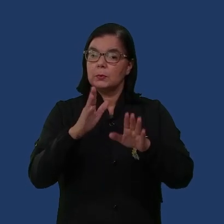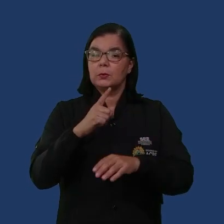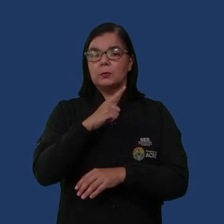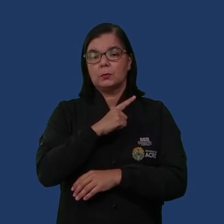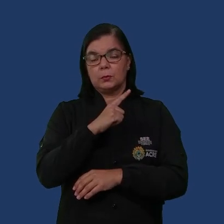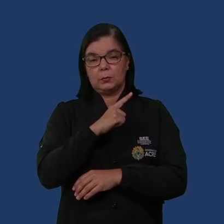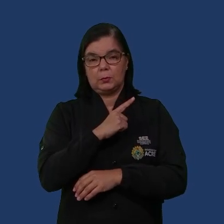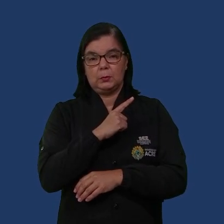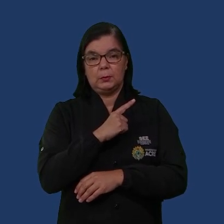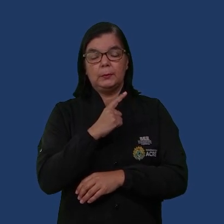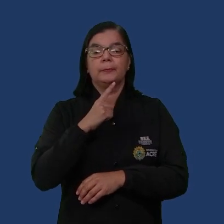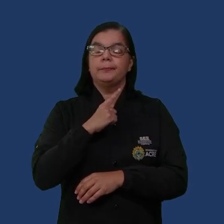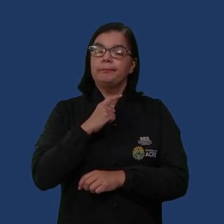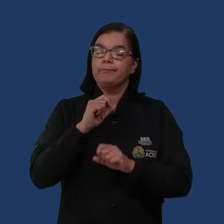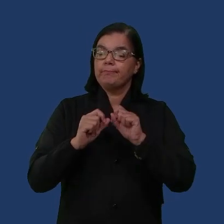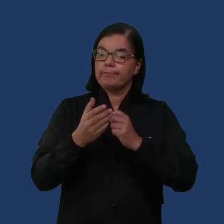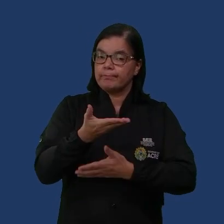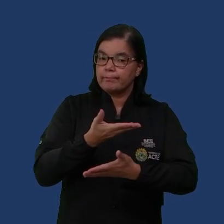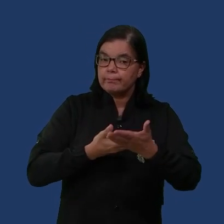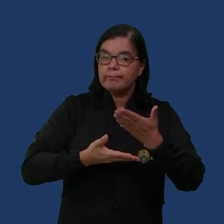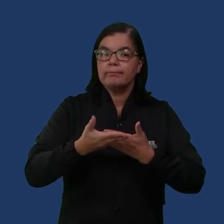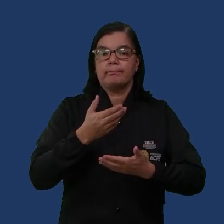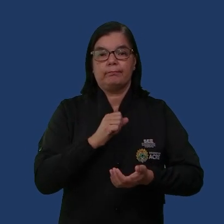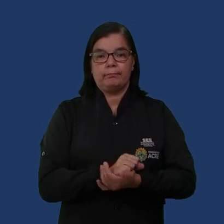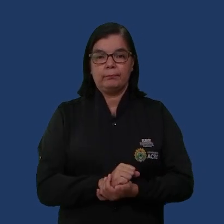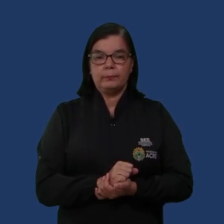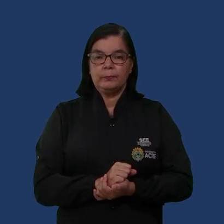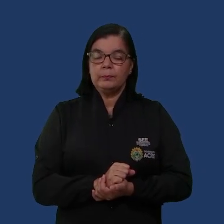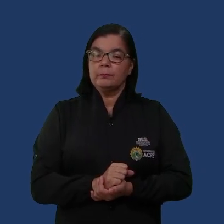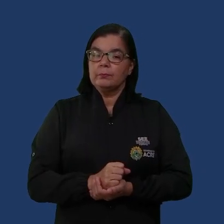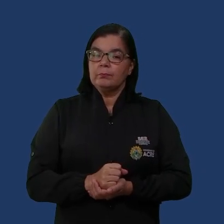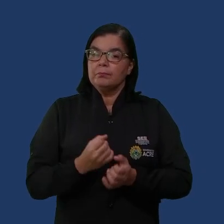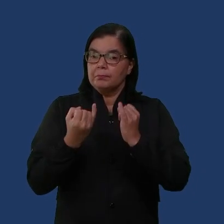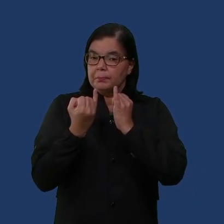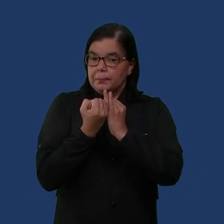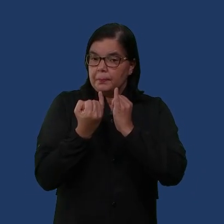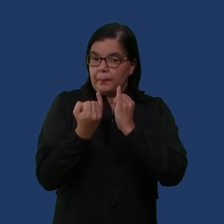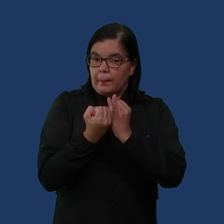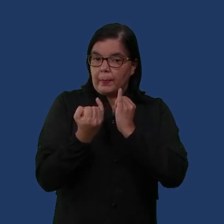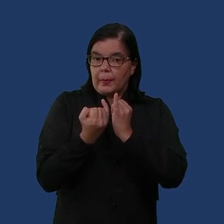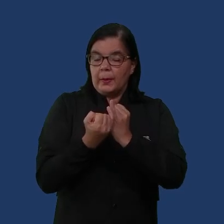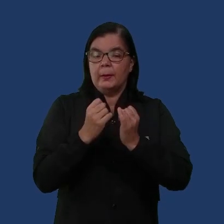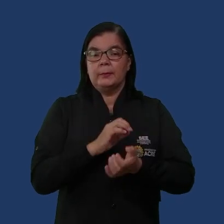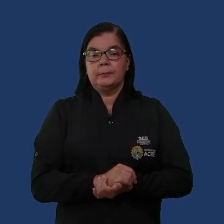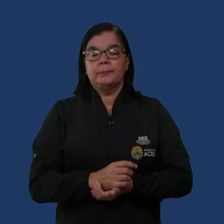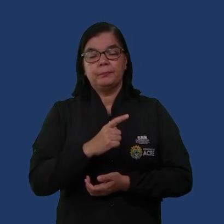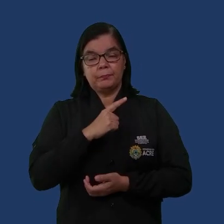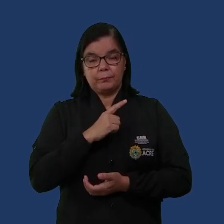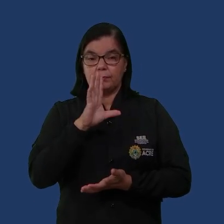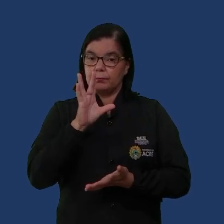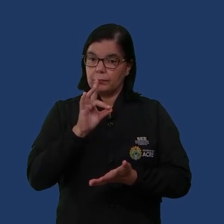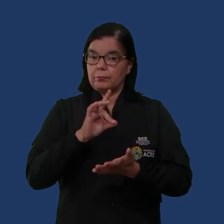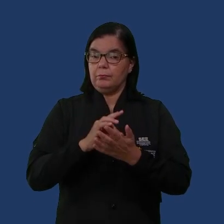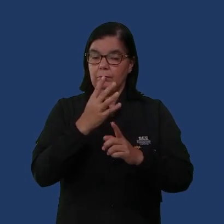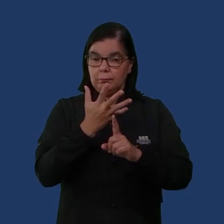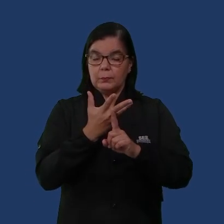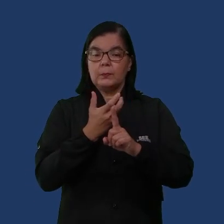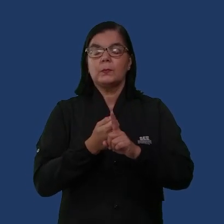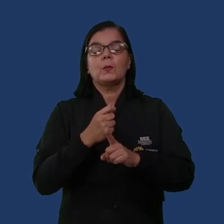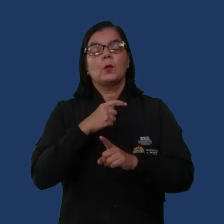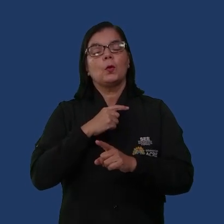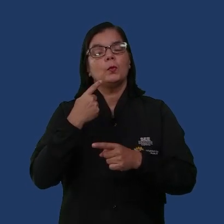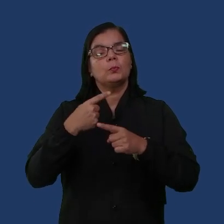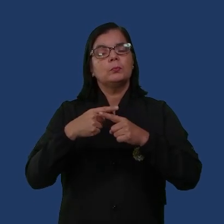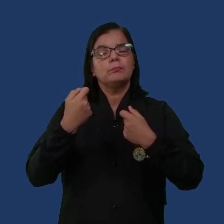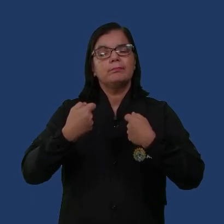né? Então, ela se relaciona de uma forma íntima, né, com a obra original artística, porque